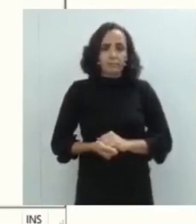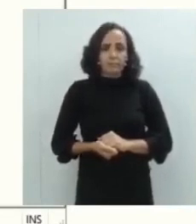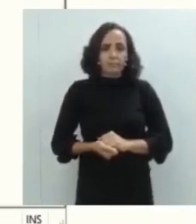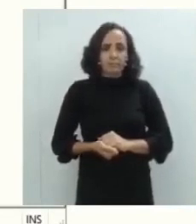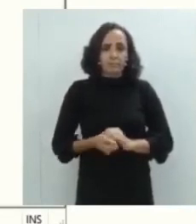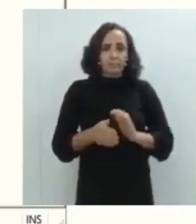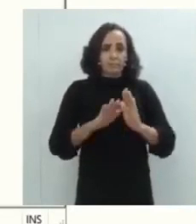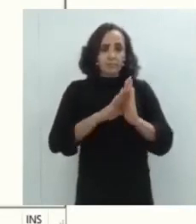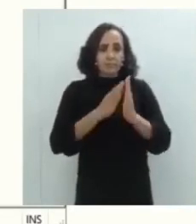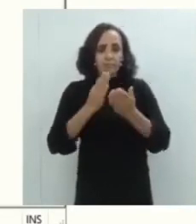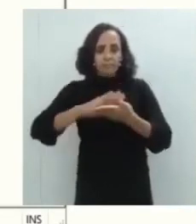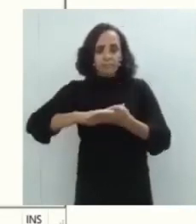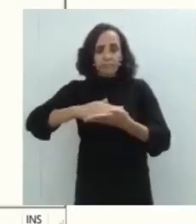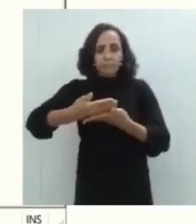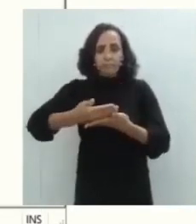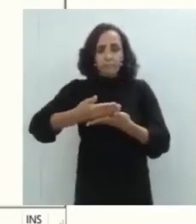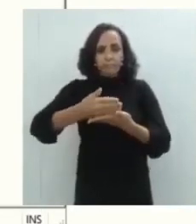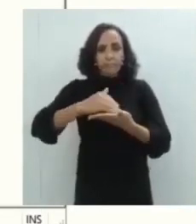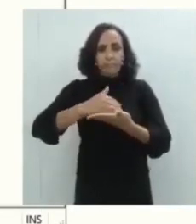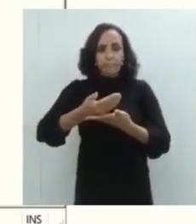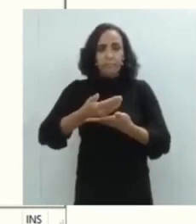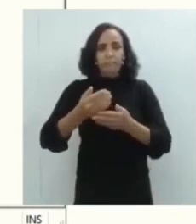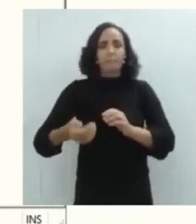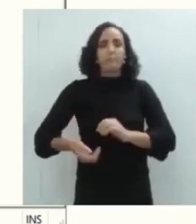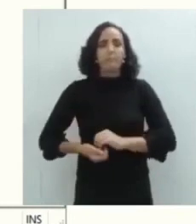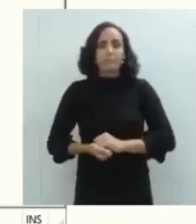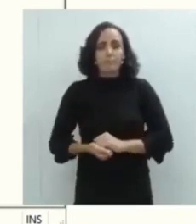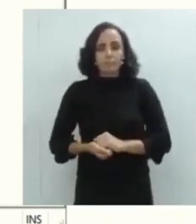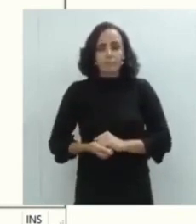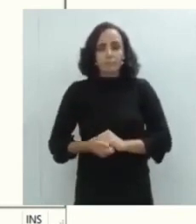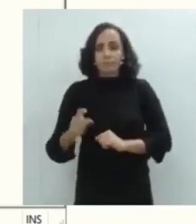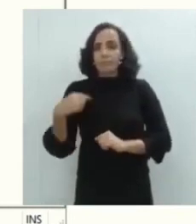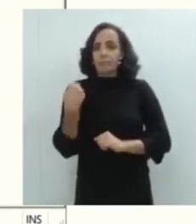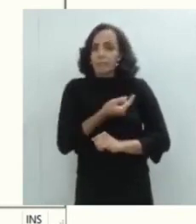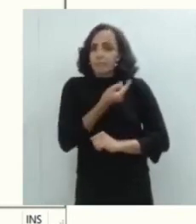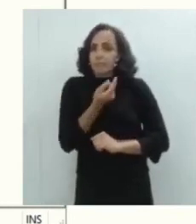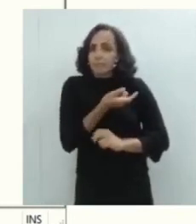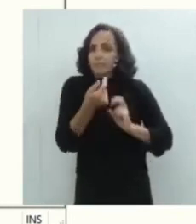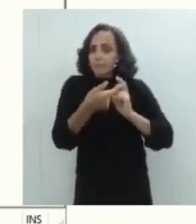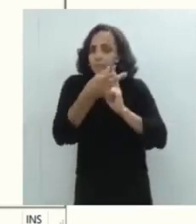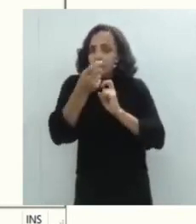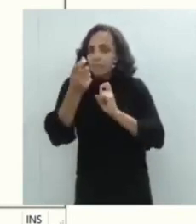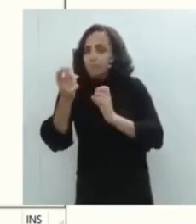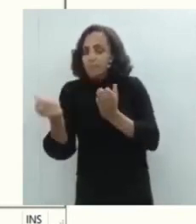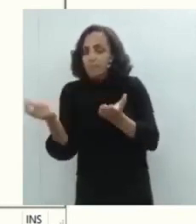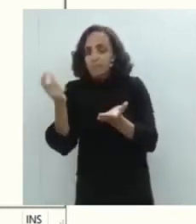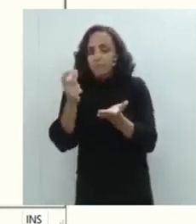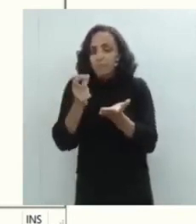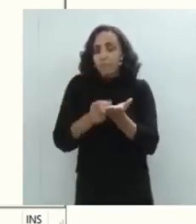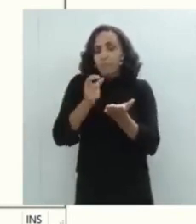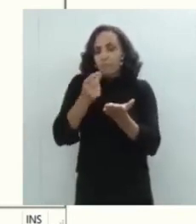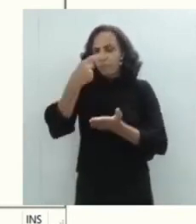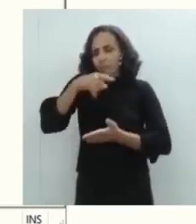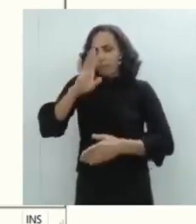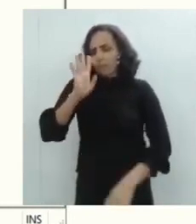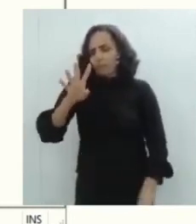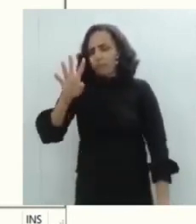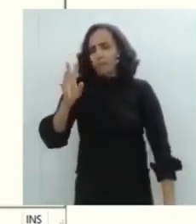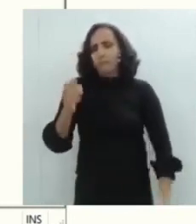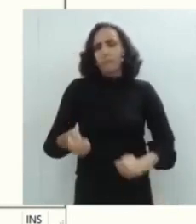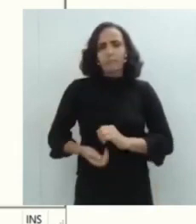Eu abri aqui o Notepad++, que é uma IDE, para a gente verificar o código. Você já